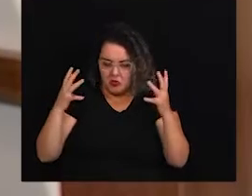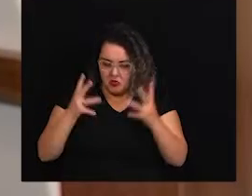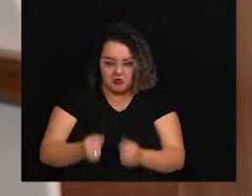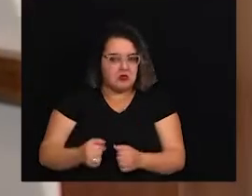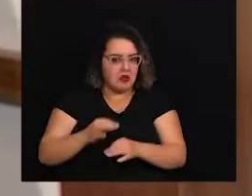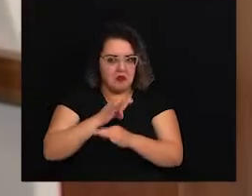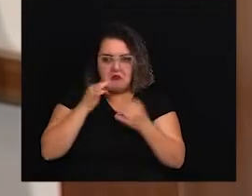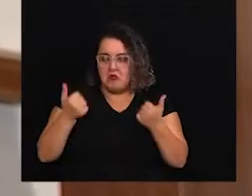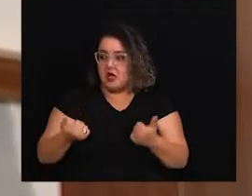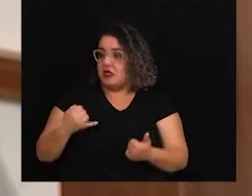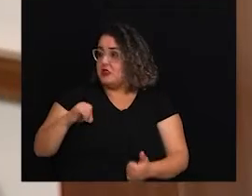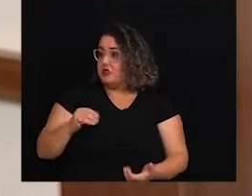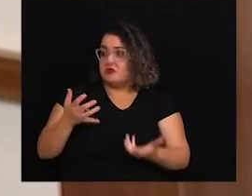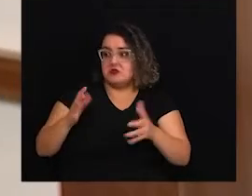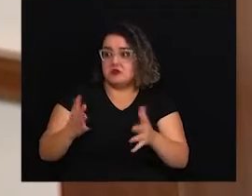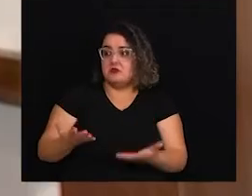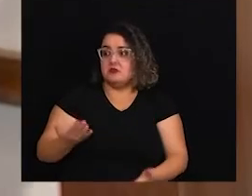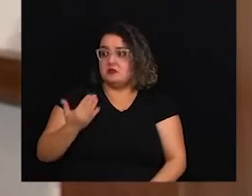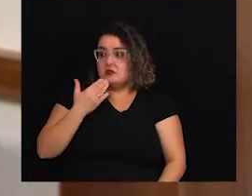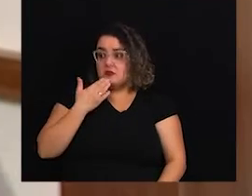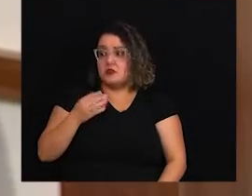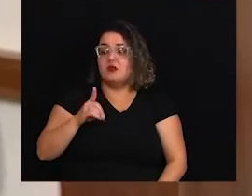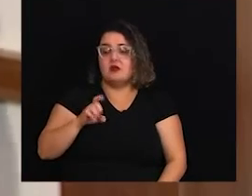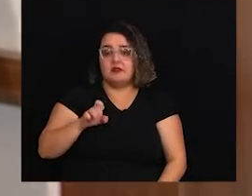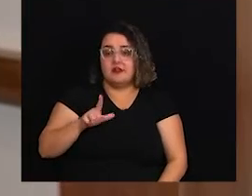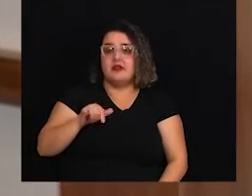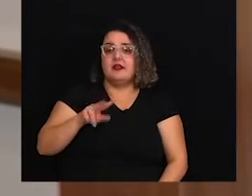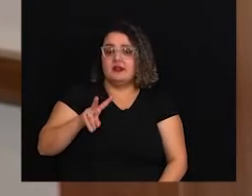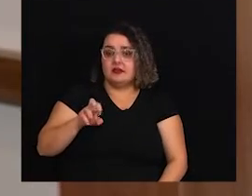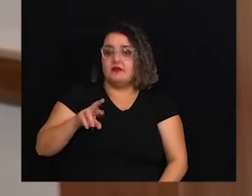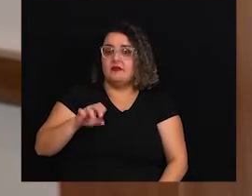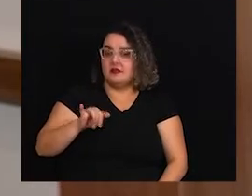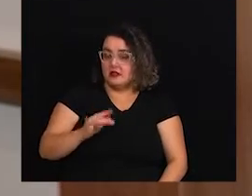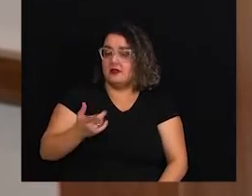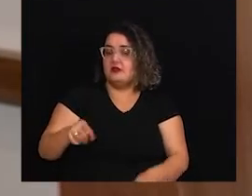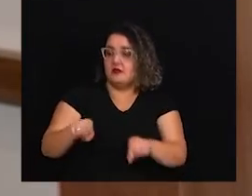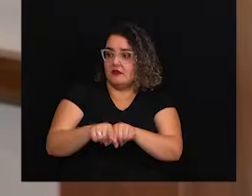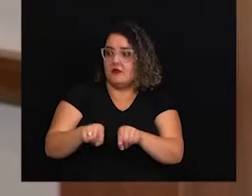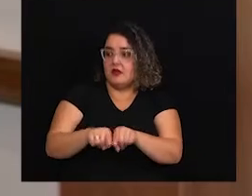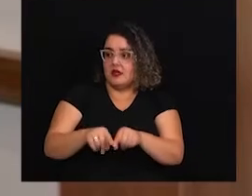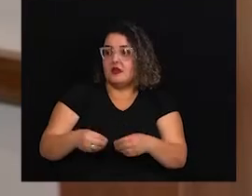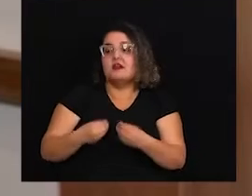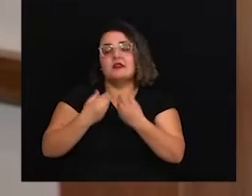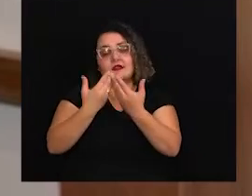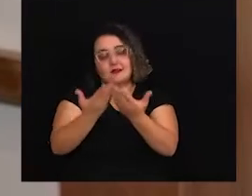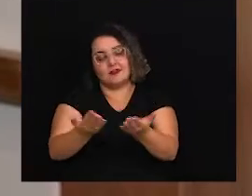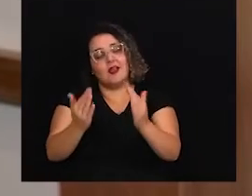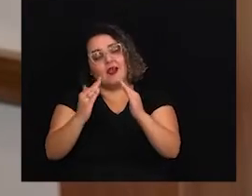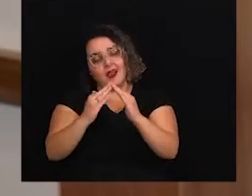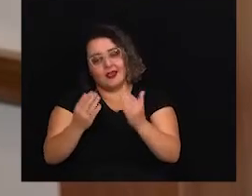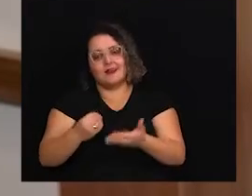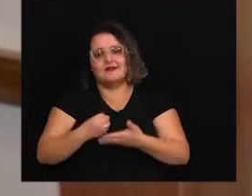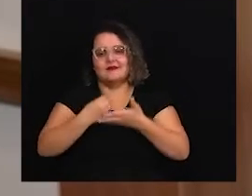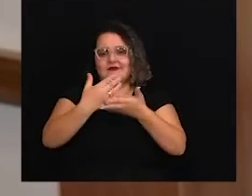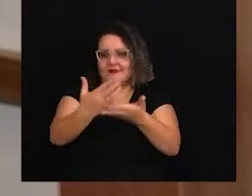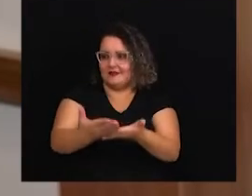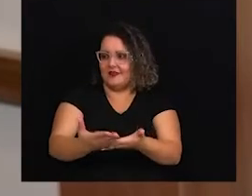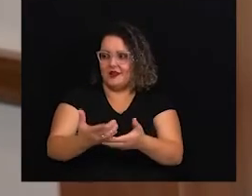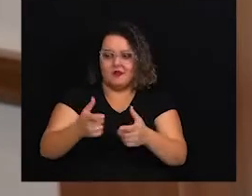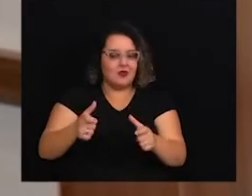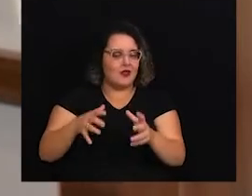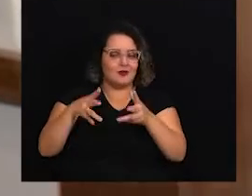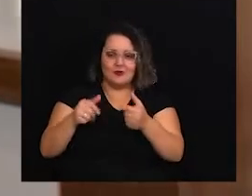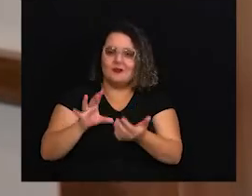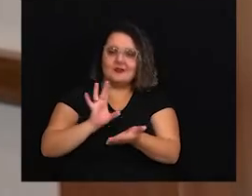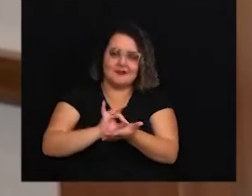né? Sem dúvida. E também, se não quiser, pode pedir agora pelo delivery nosso também. Nós temos a condição de entregar na sua casa. Pode ser os